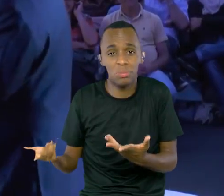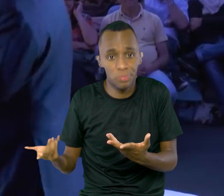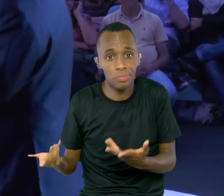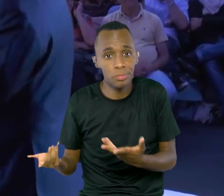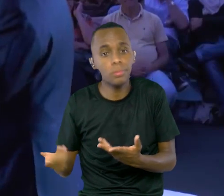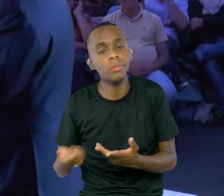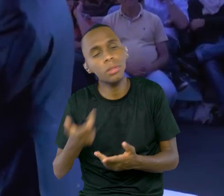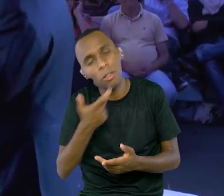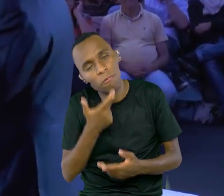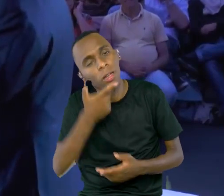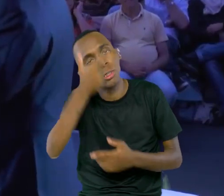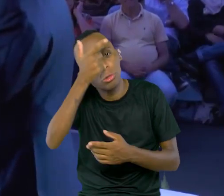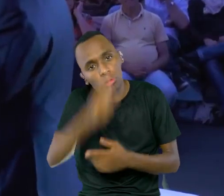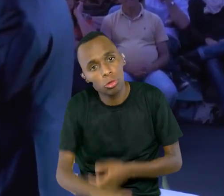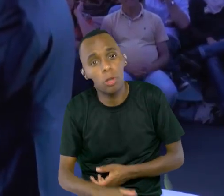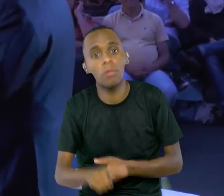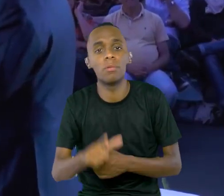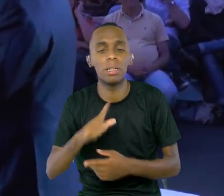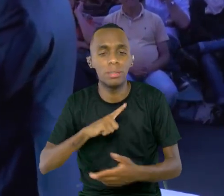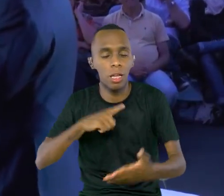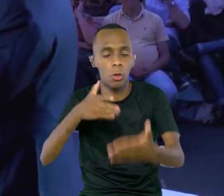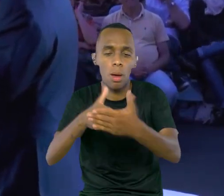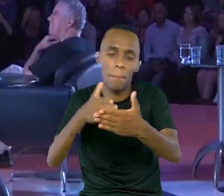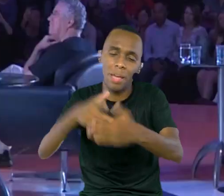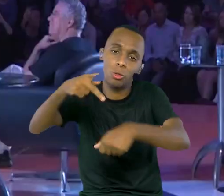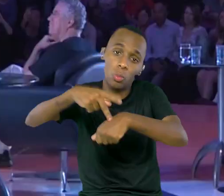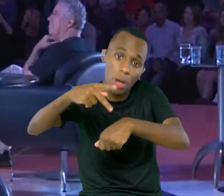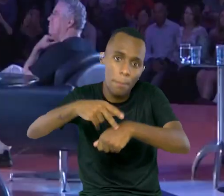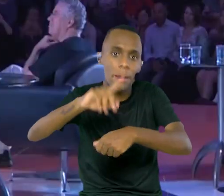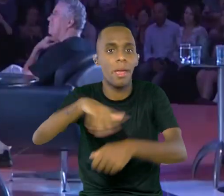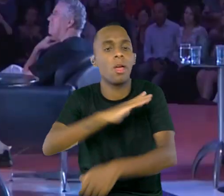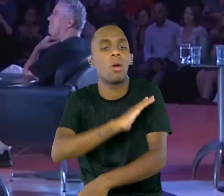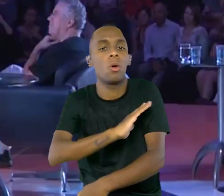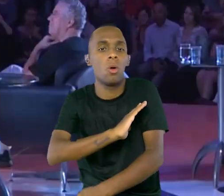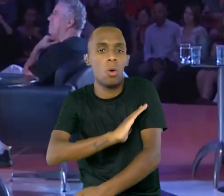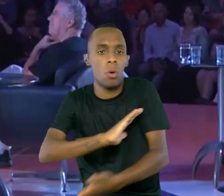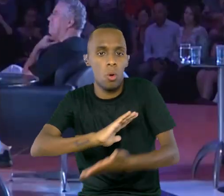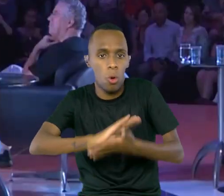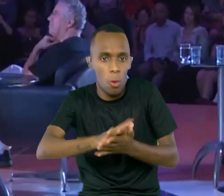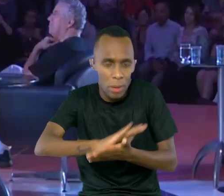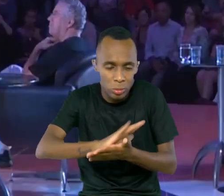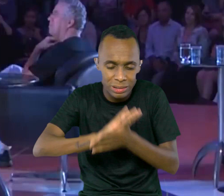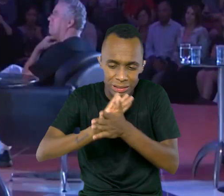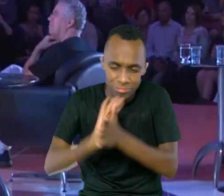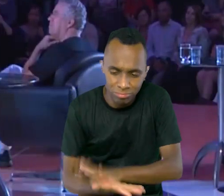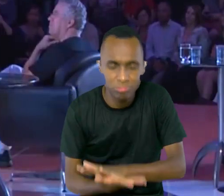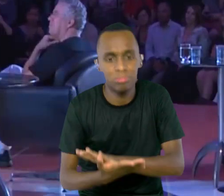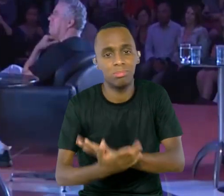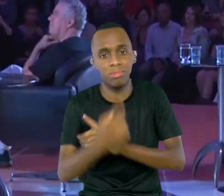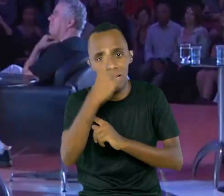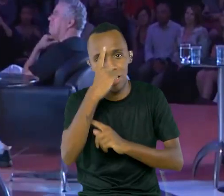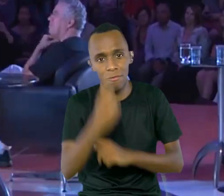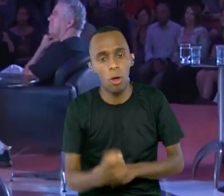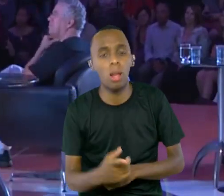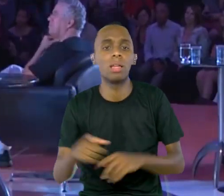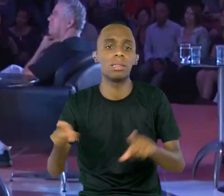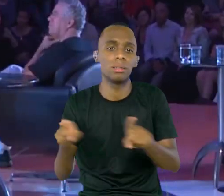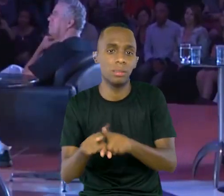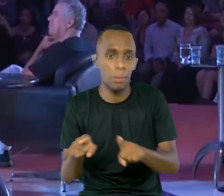outro. Por isso, volto eu, tem uma pedra no meio do caminho. O preconceito, a exclusão,